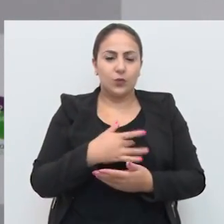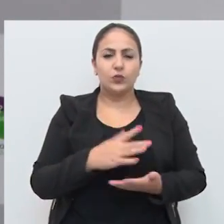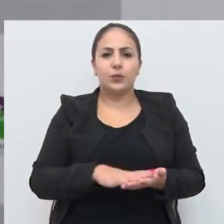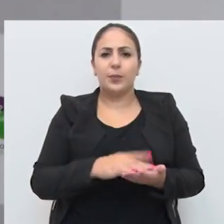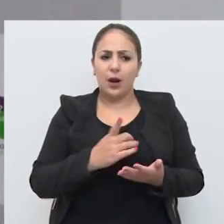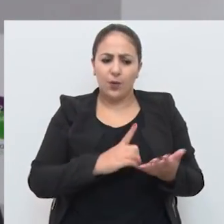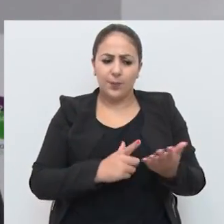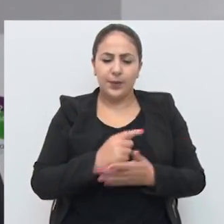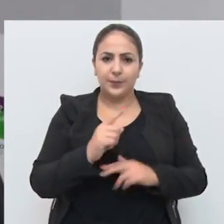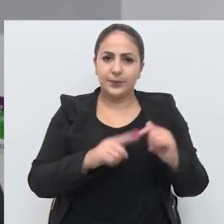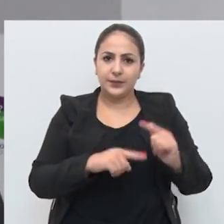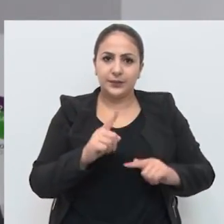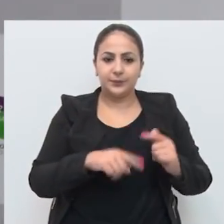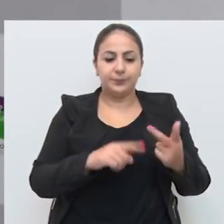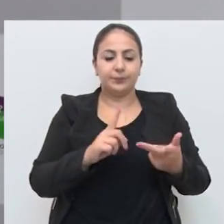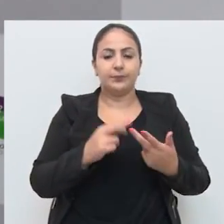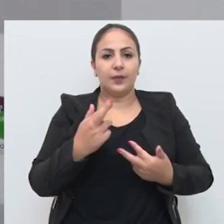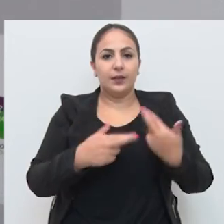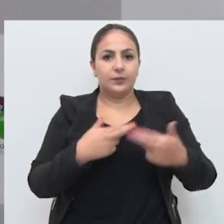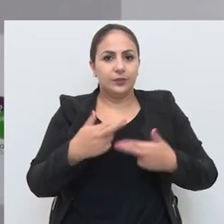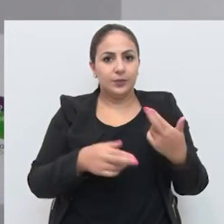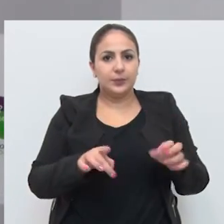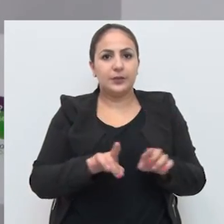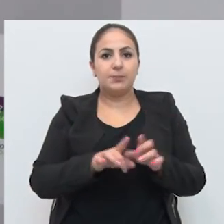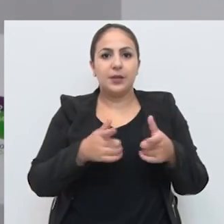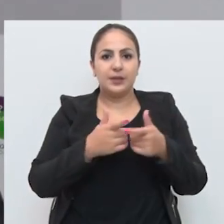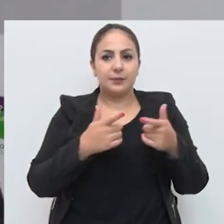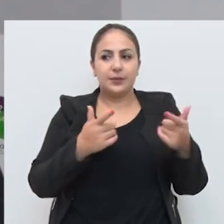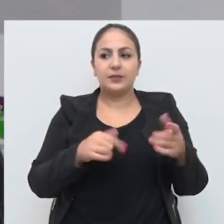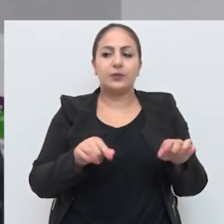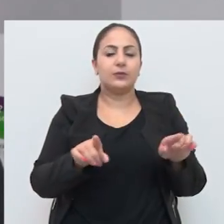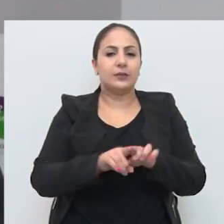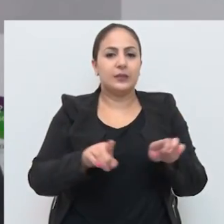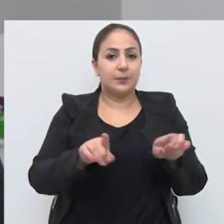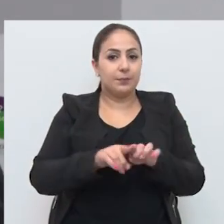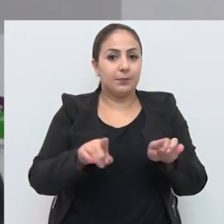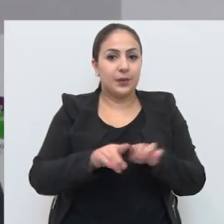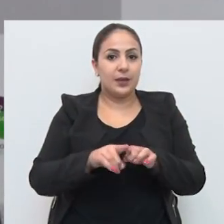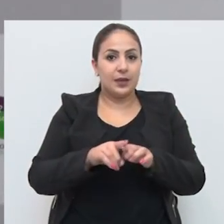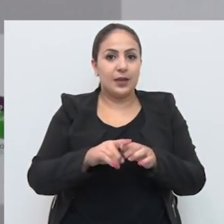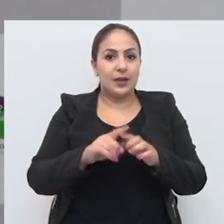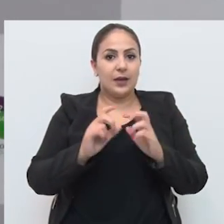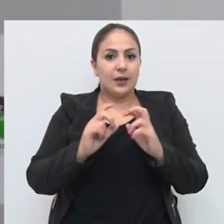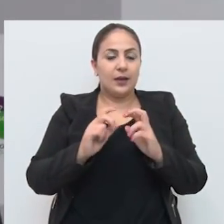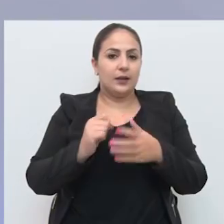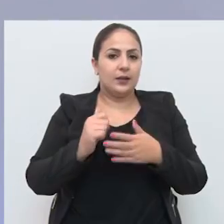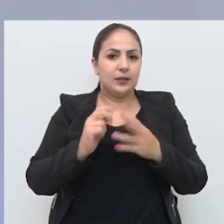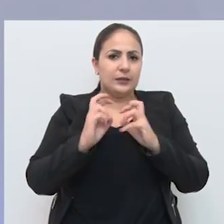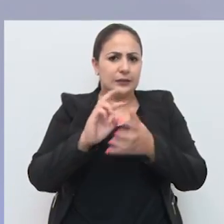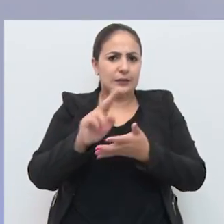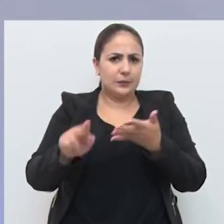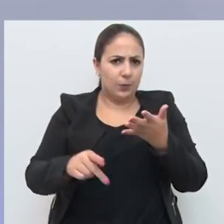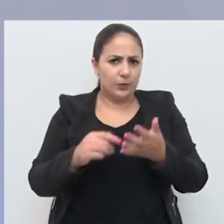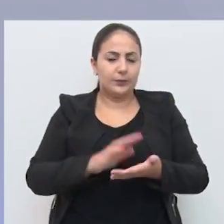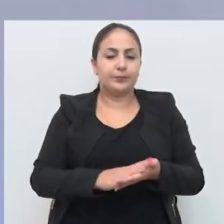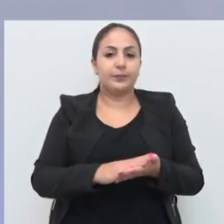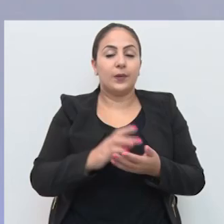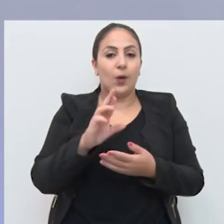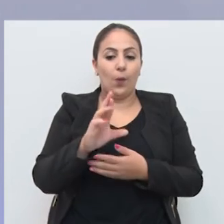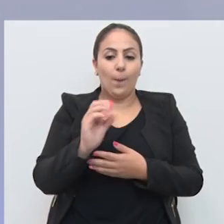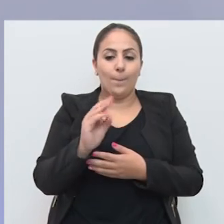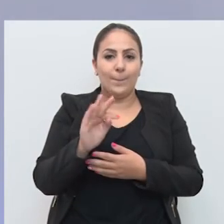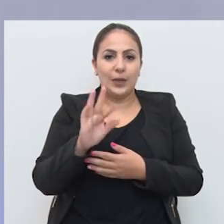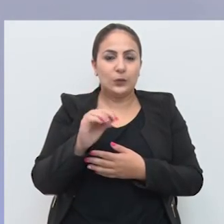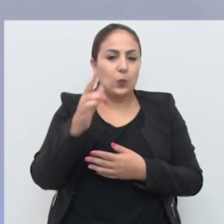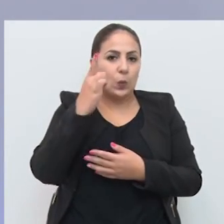de equipamentos, reforma, ampliação e também um transporte, né? E Roberto Gabriel